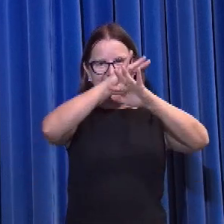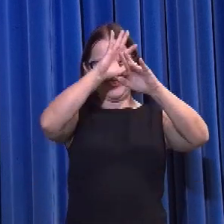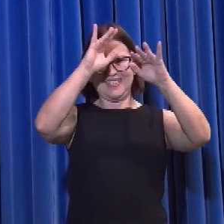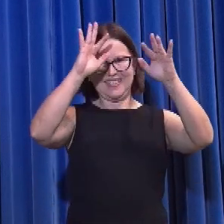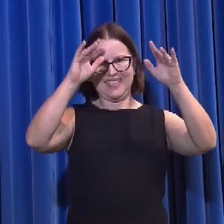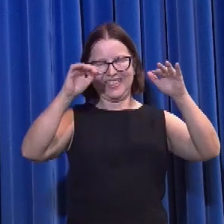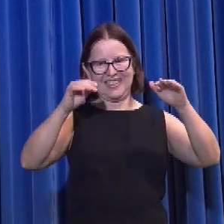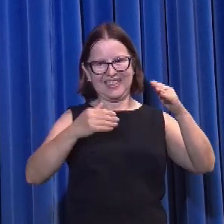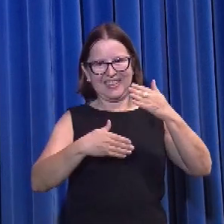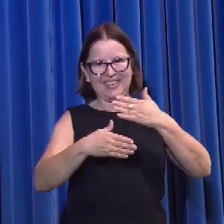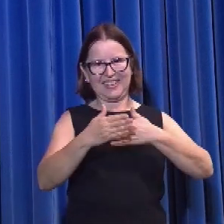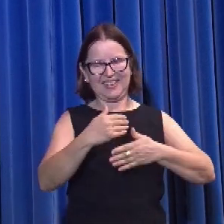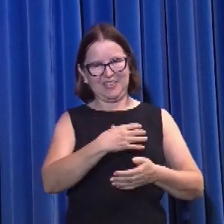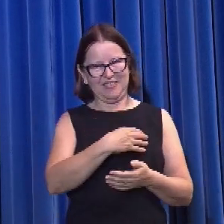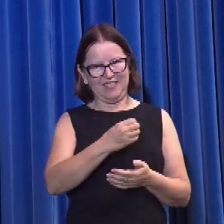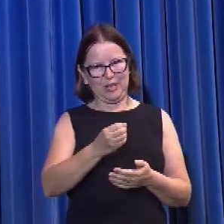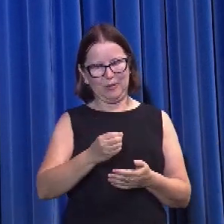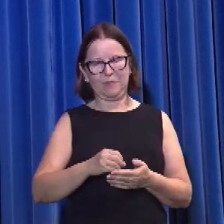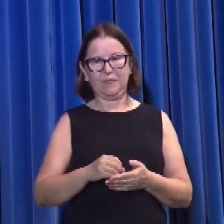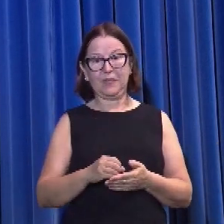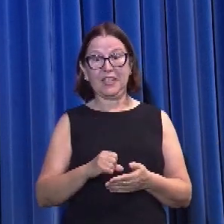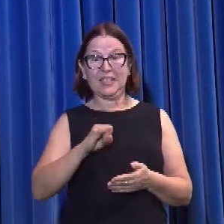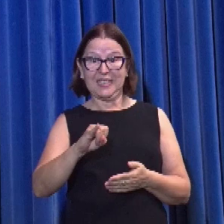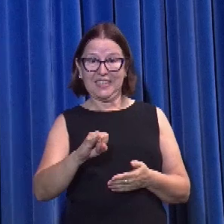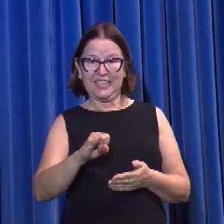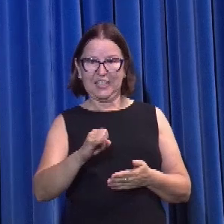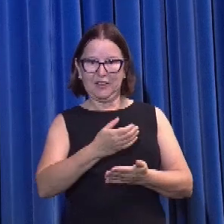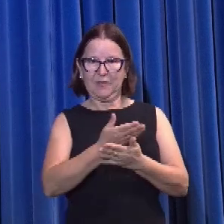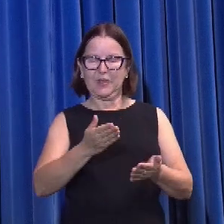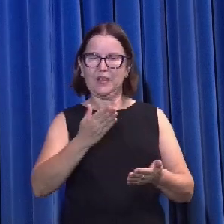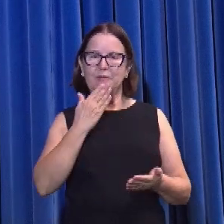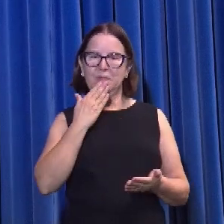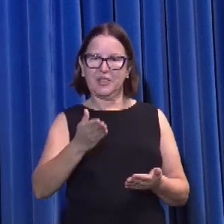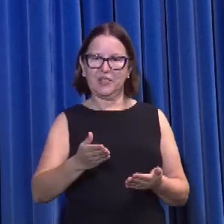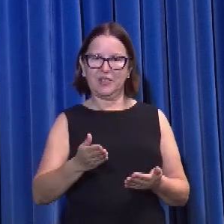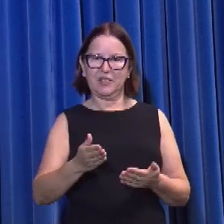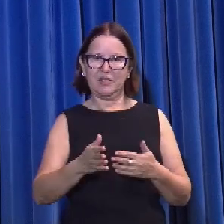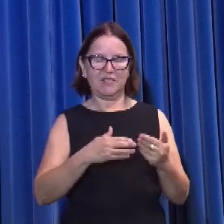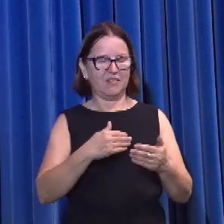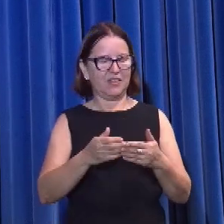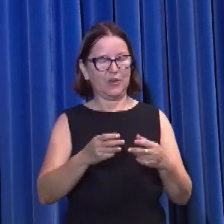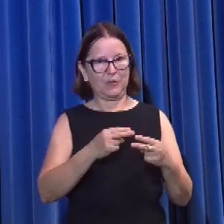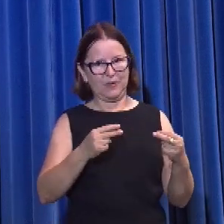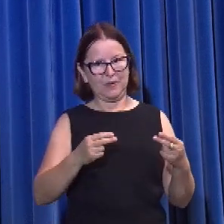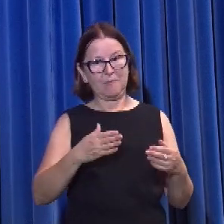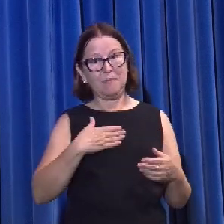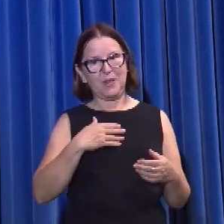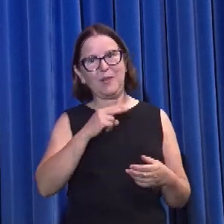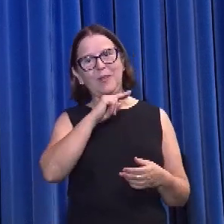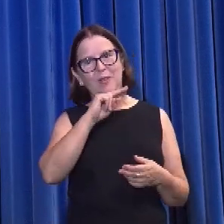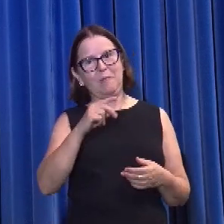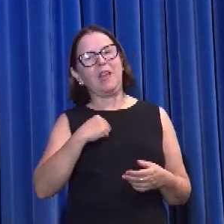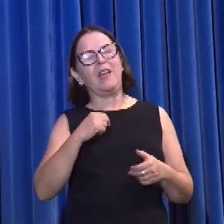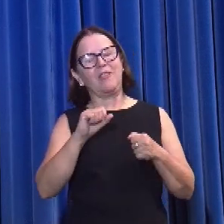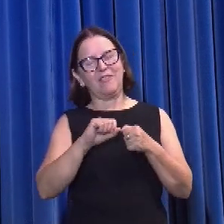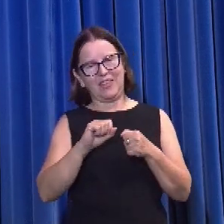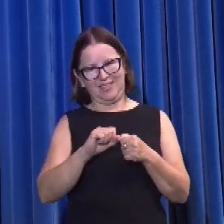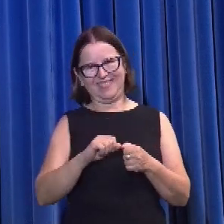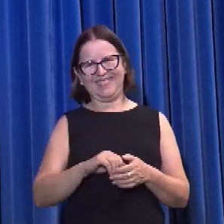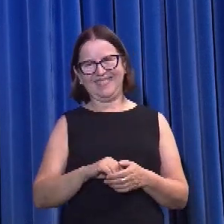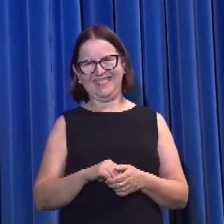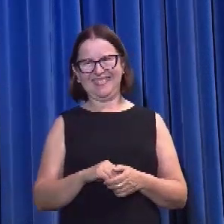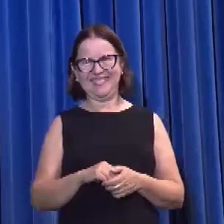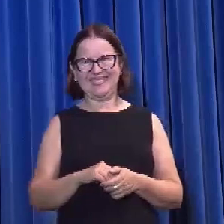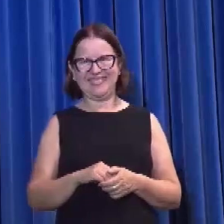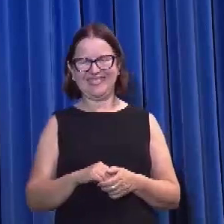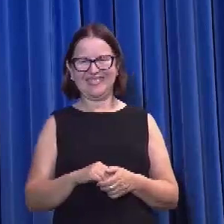no Filho. Se me pedirdes alguma coisa em meu nome, eu o farei. Jesus já tinha